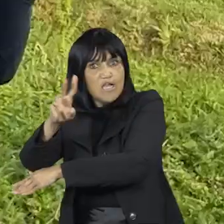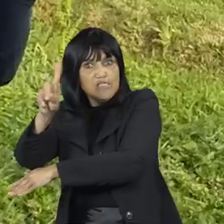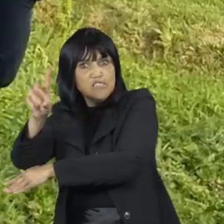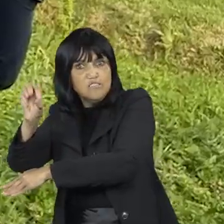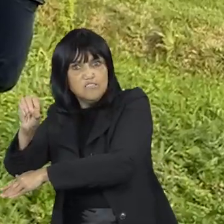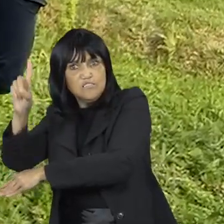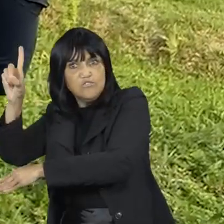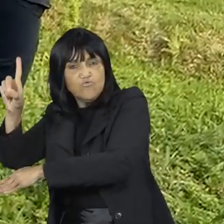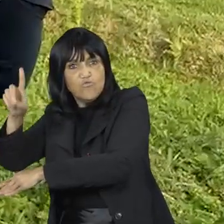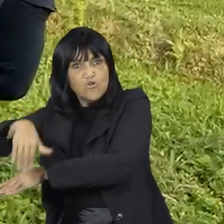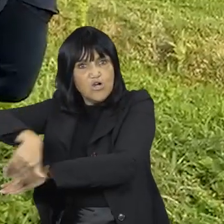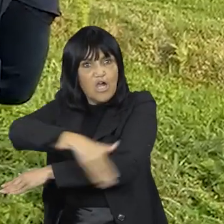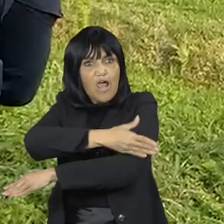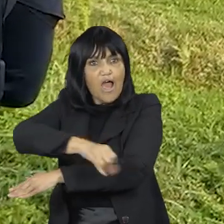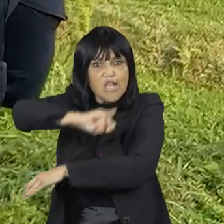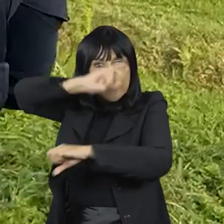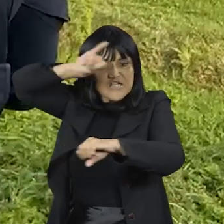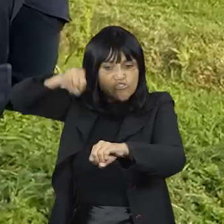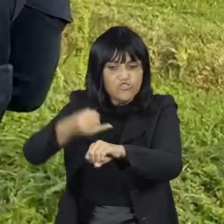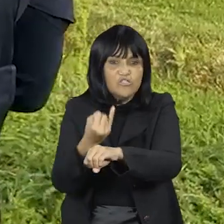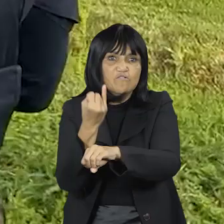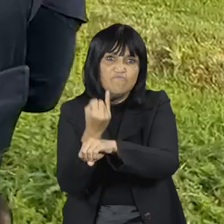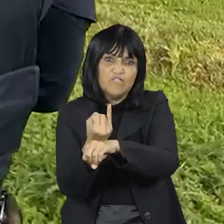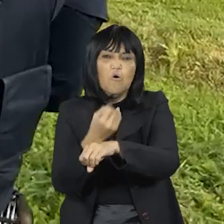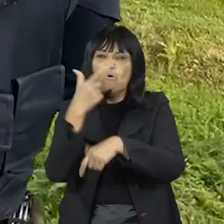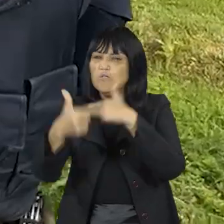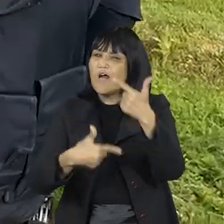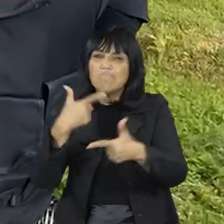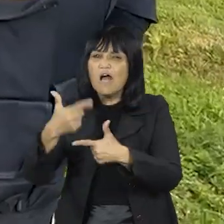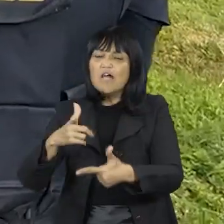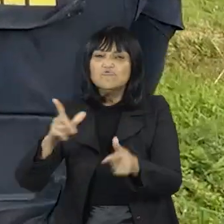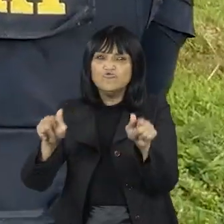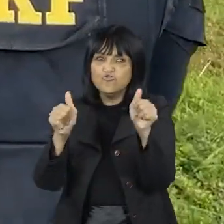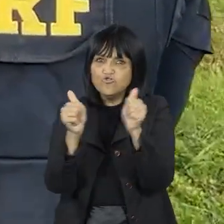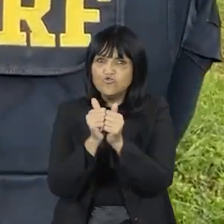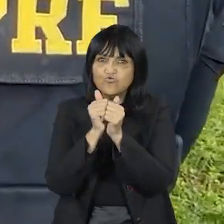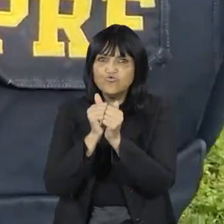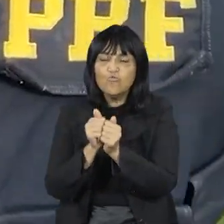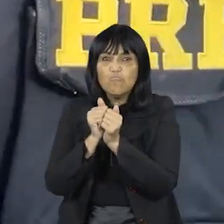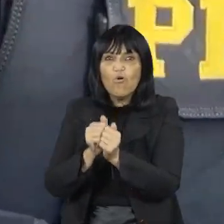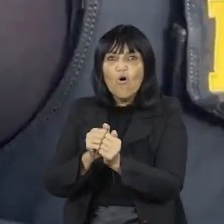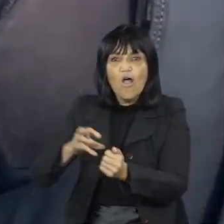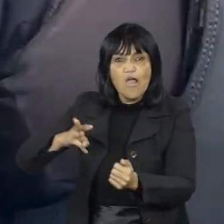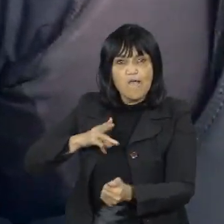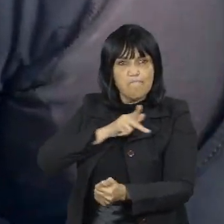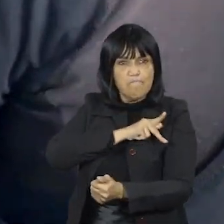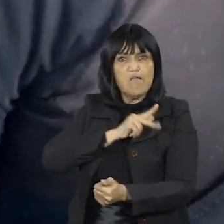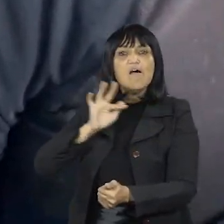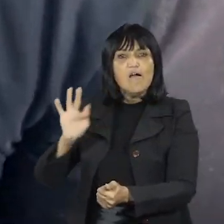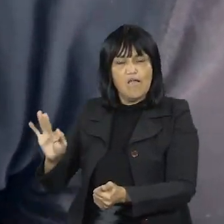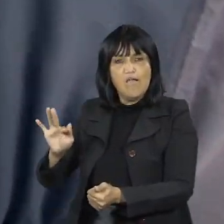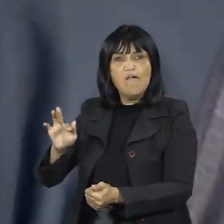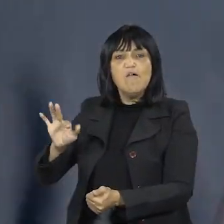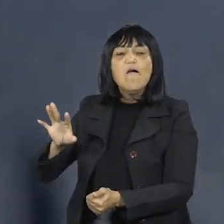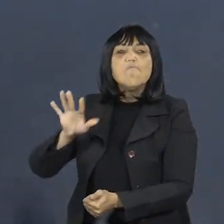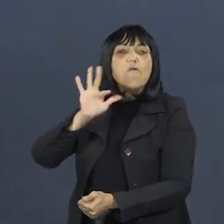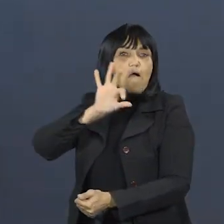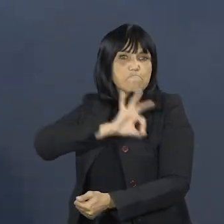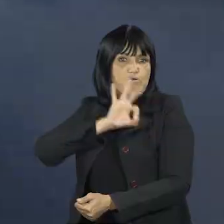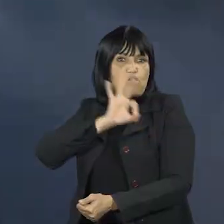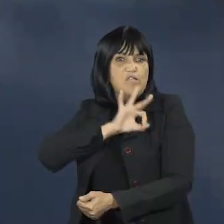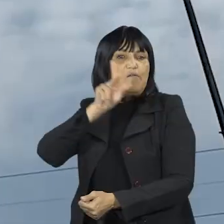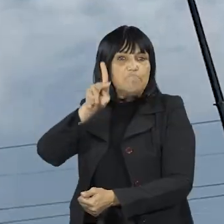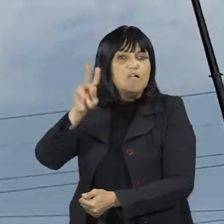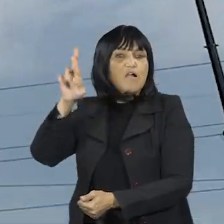BR-101, no perímetro urbano de Joinville. O trabalho envolveu o MPF, a PRF, a